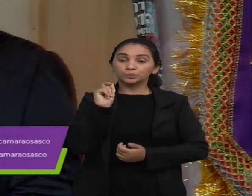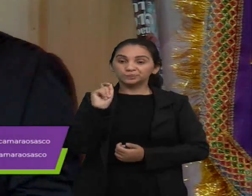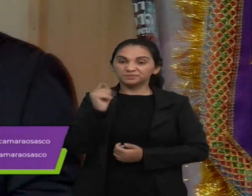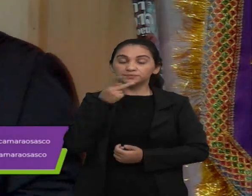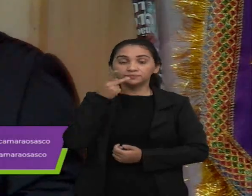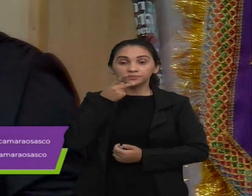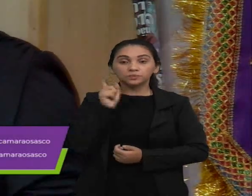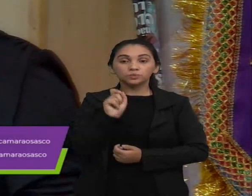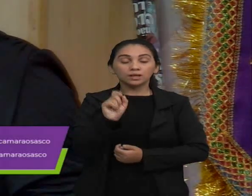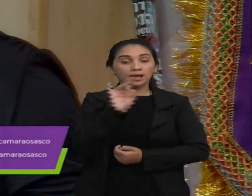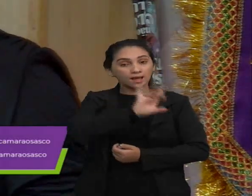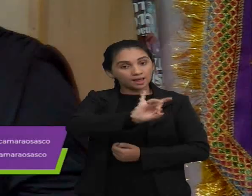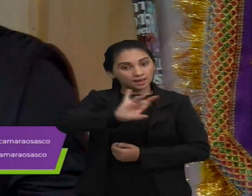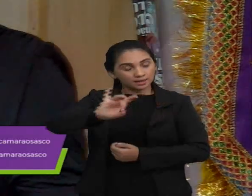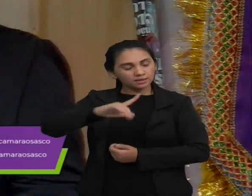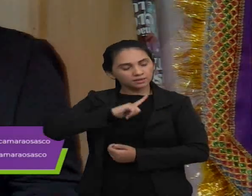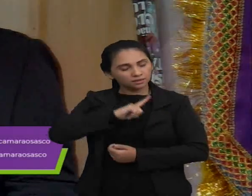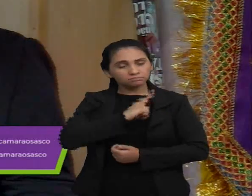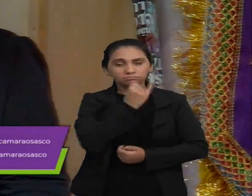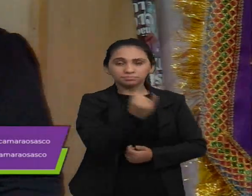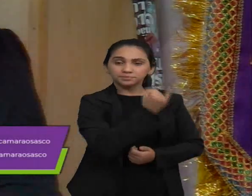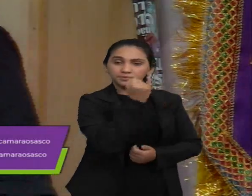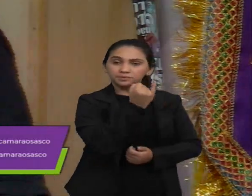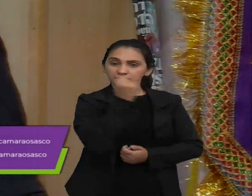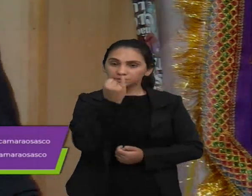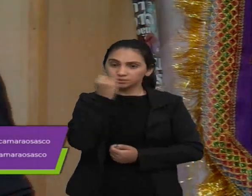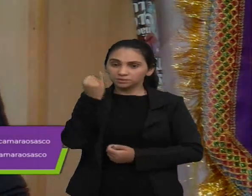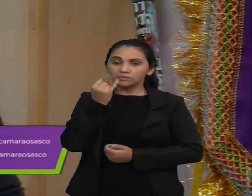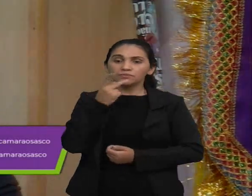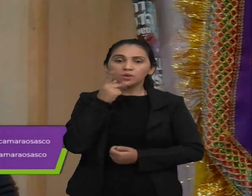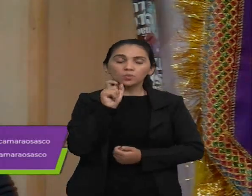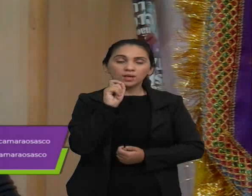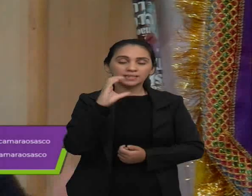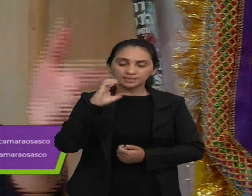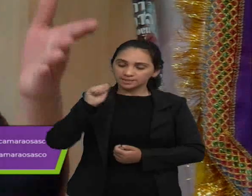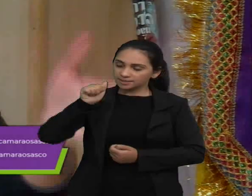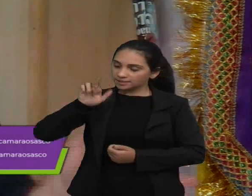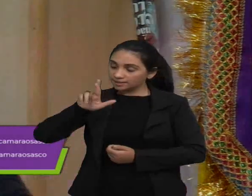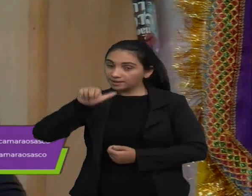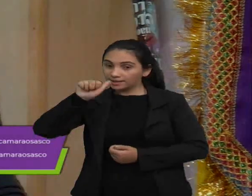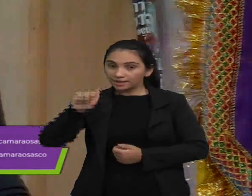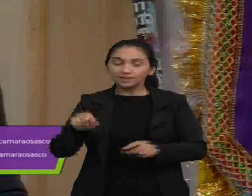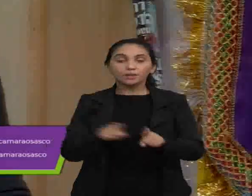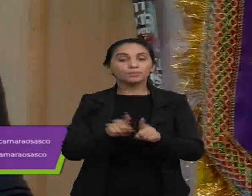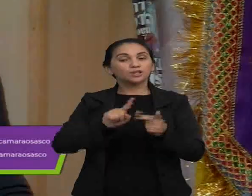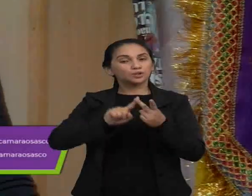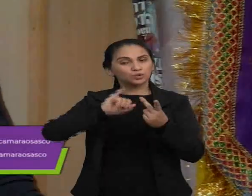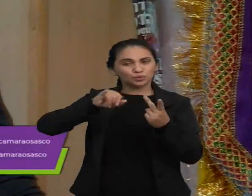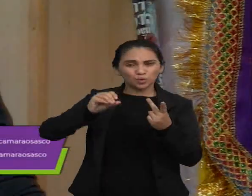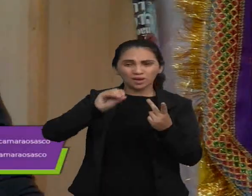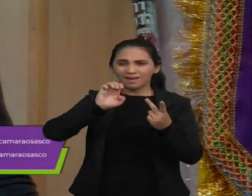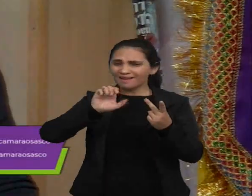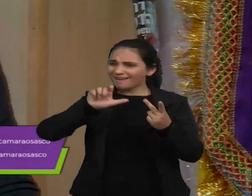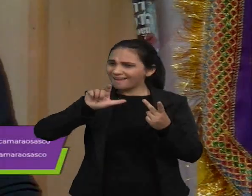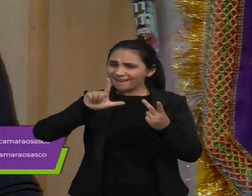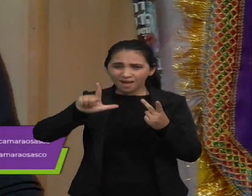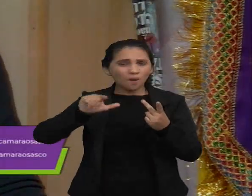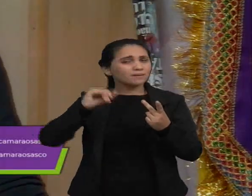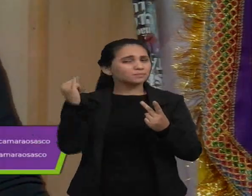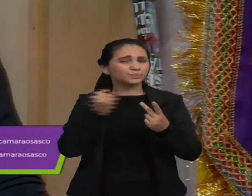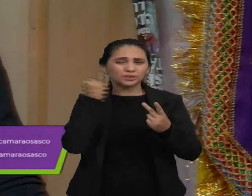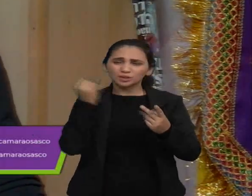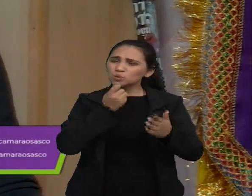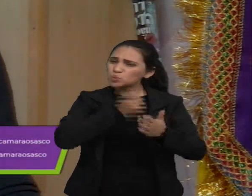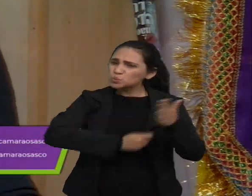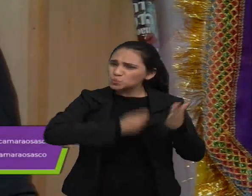que cada um aqui tem a sua importância e dizer que o Ceará assim como também o Joel são parceiros fundamentais nessa